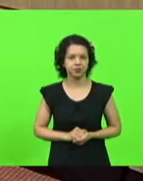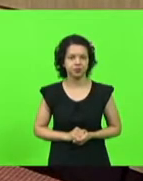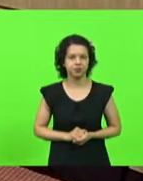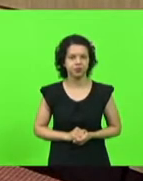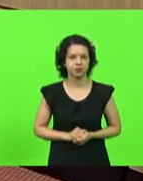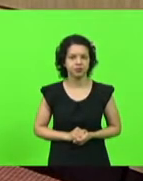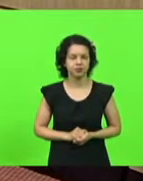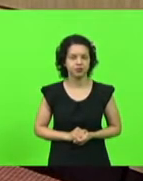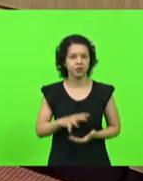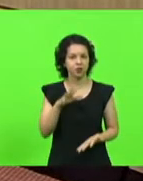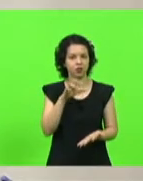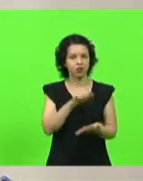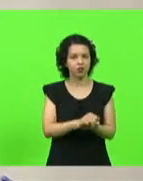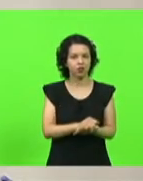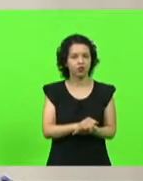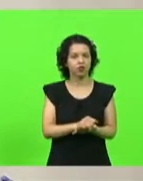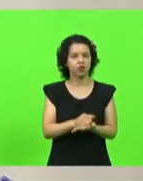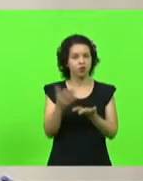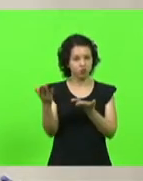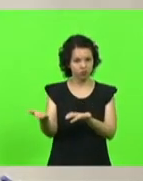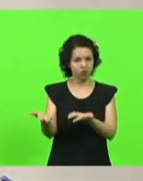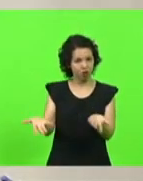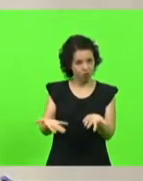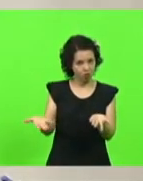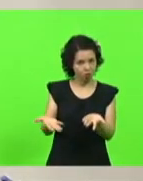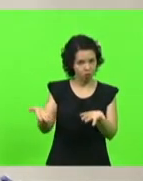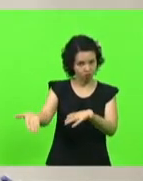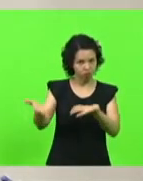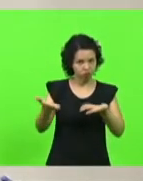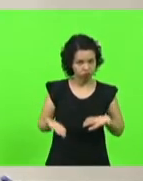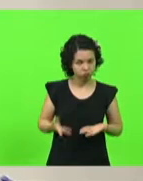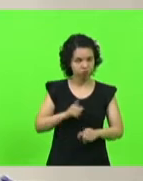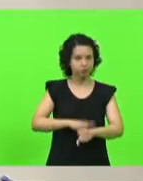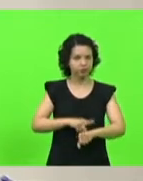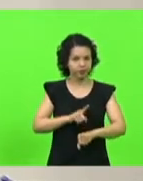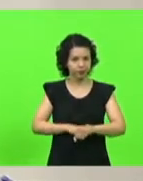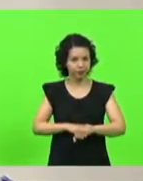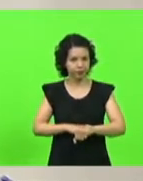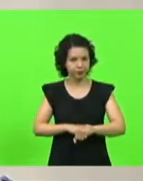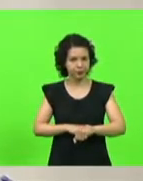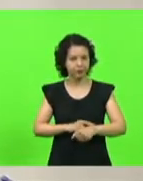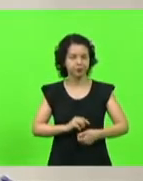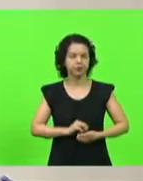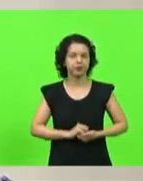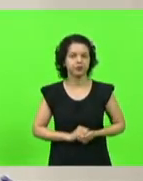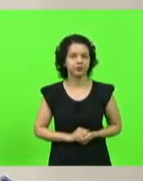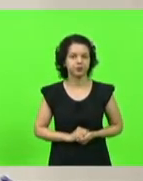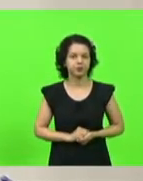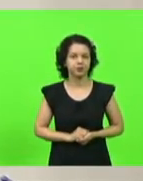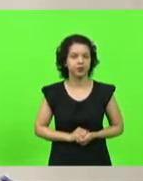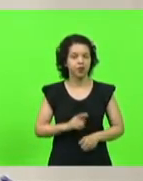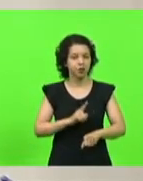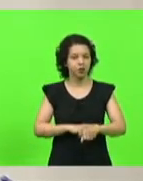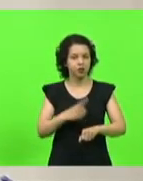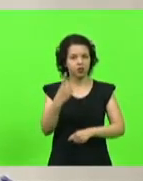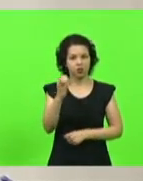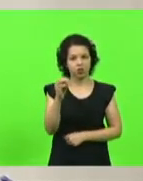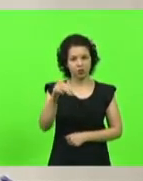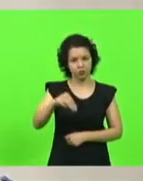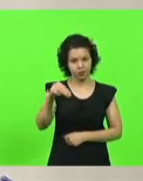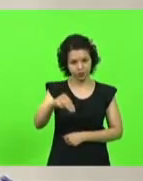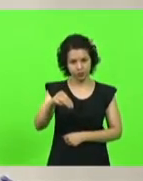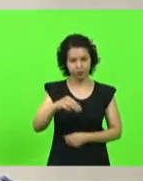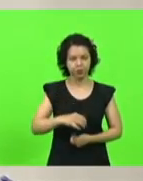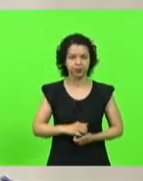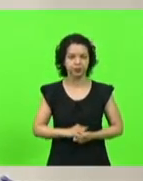está escrito para que Vossa Excelência use o primeiro tempo. E Vossa Excelência será 10 minutos,